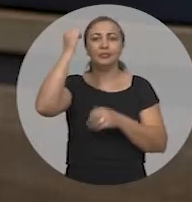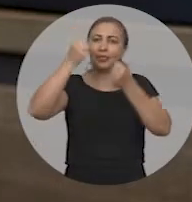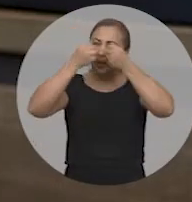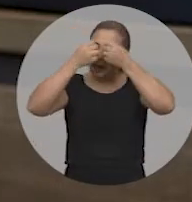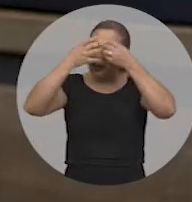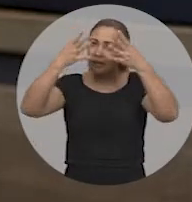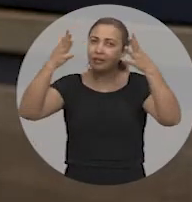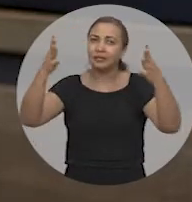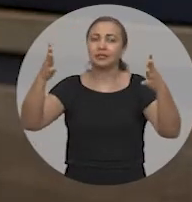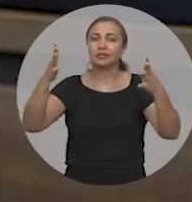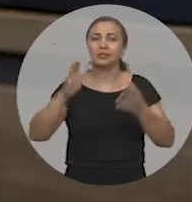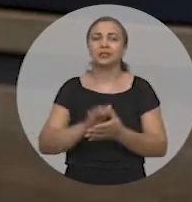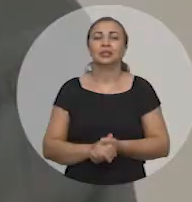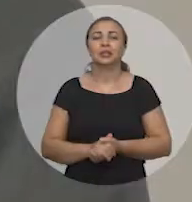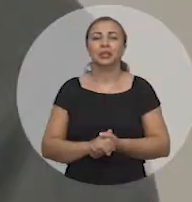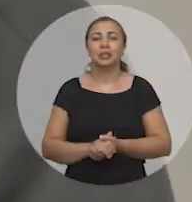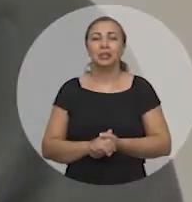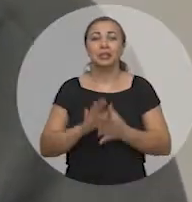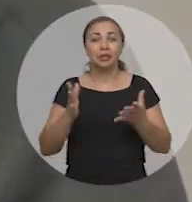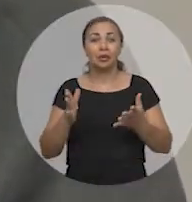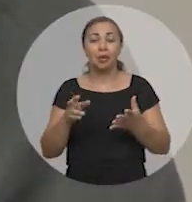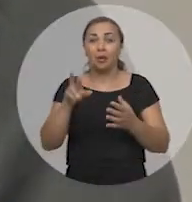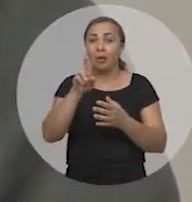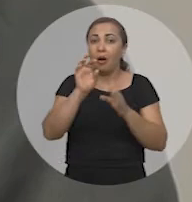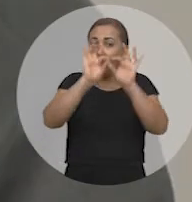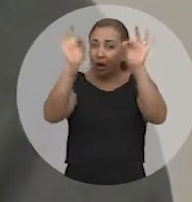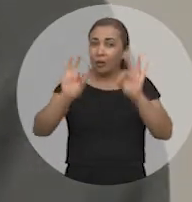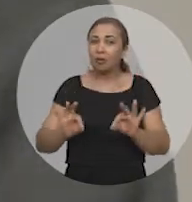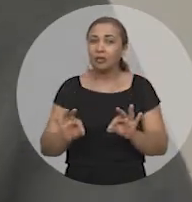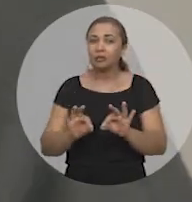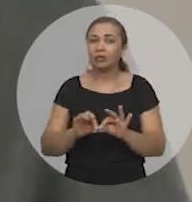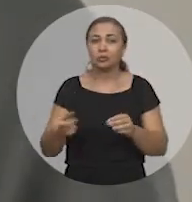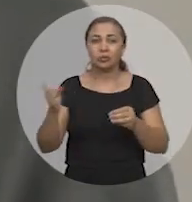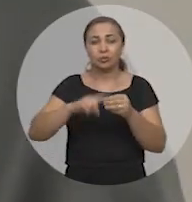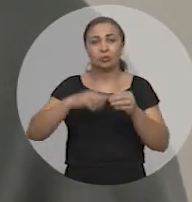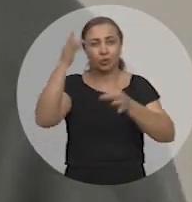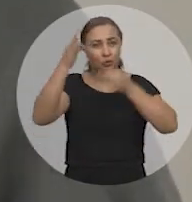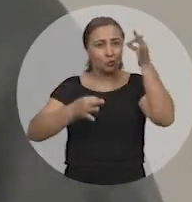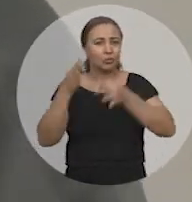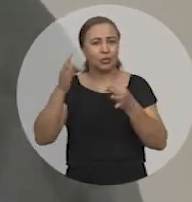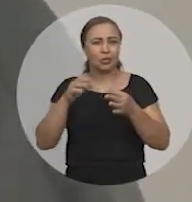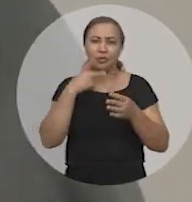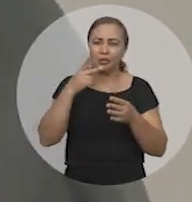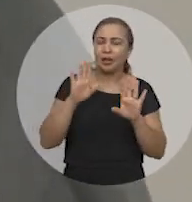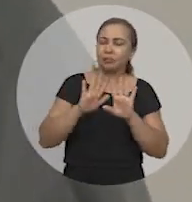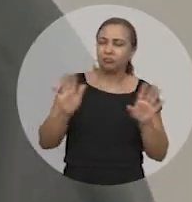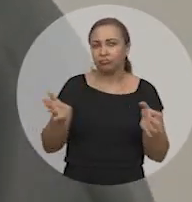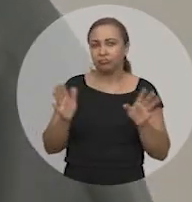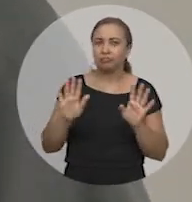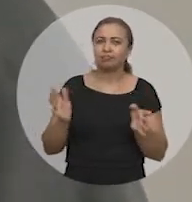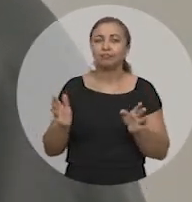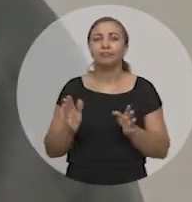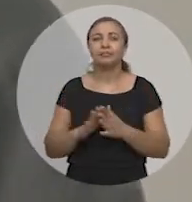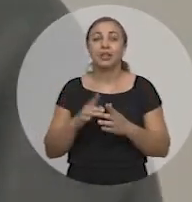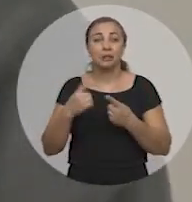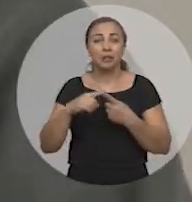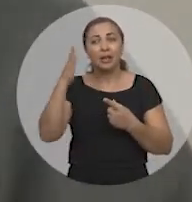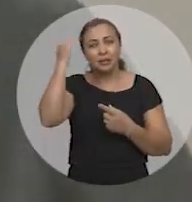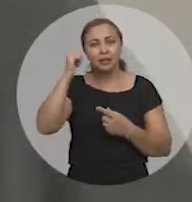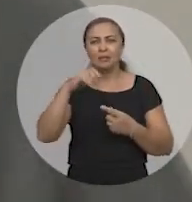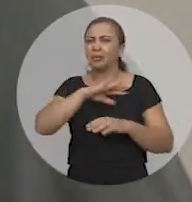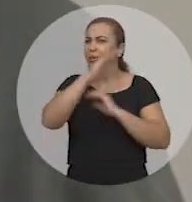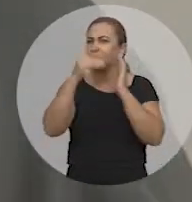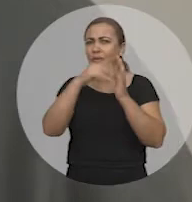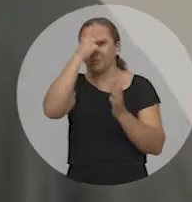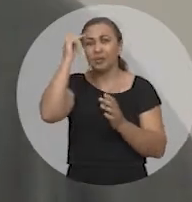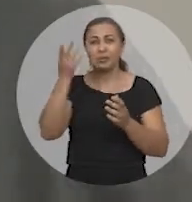a transparência. Então, Regula trouxe essa justiça, digamos, né? Porque a gente sabe que